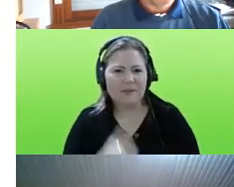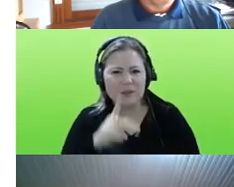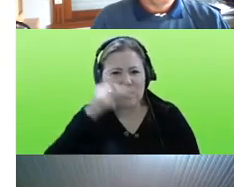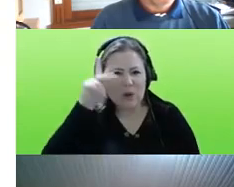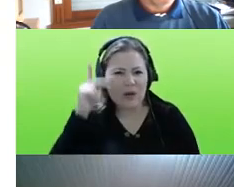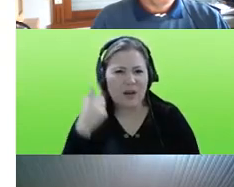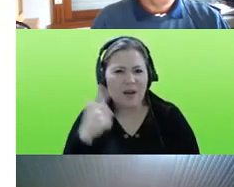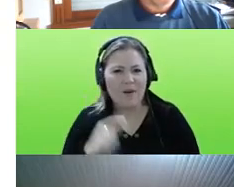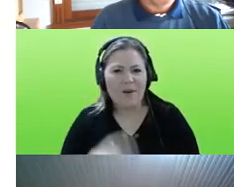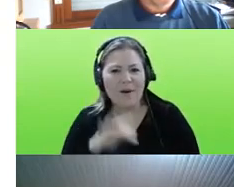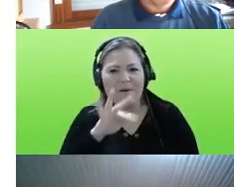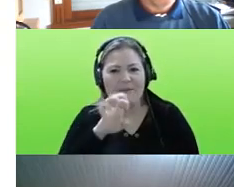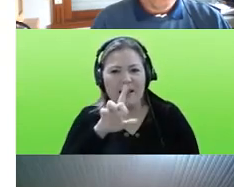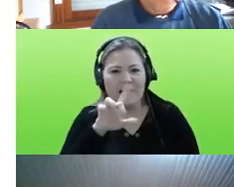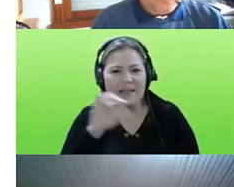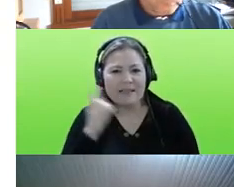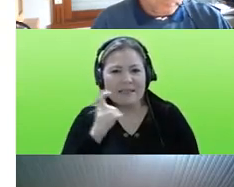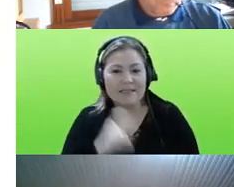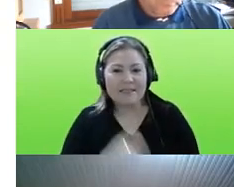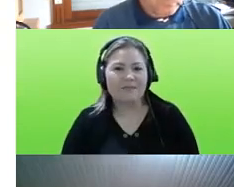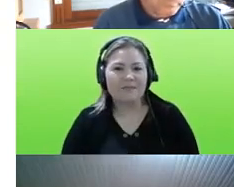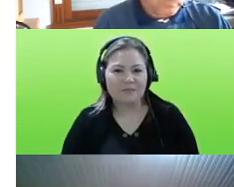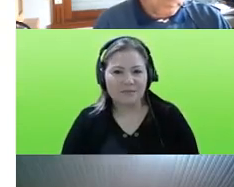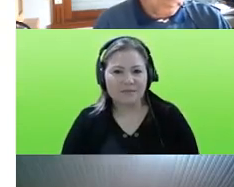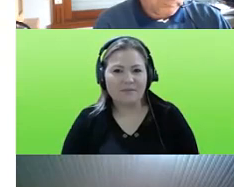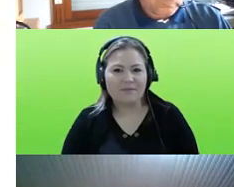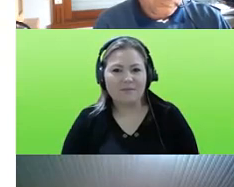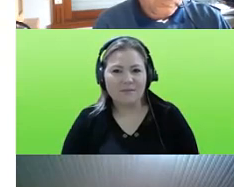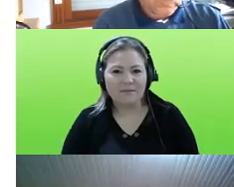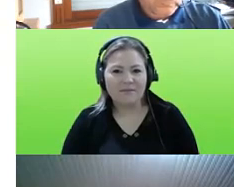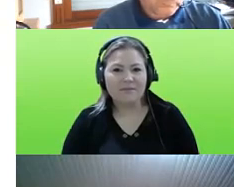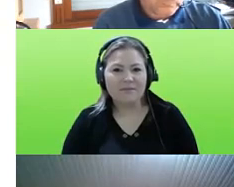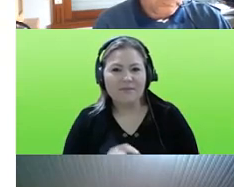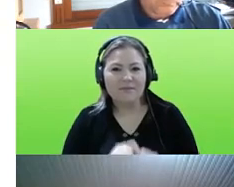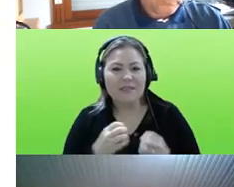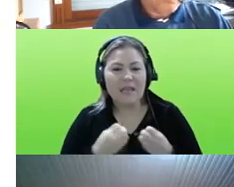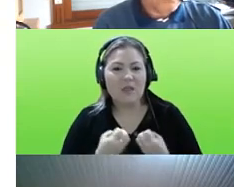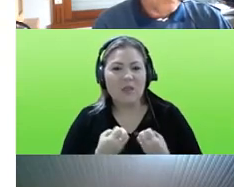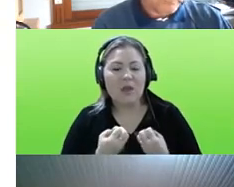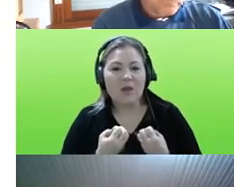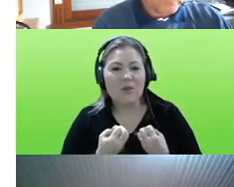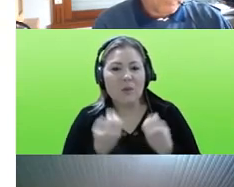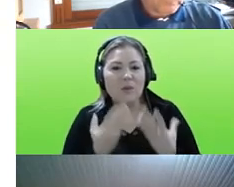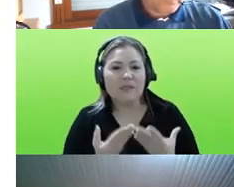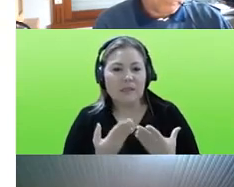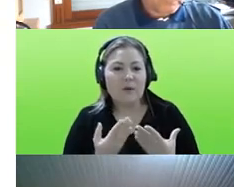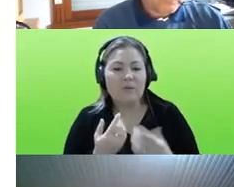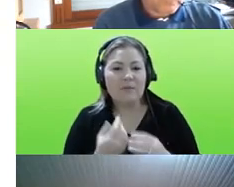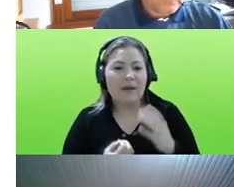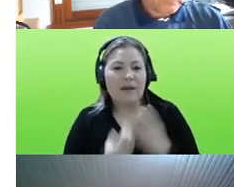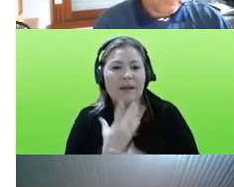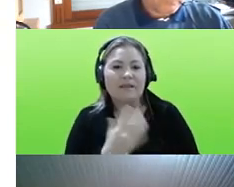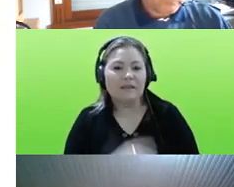o Felix Weil, que foi o cara que fez a doação, não é, para a criação